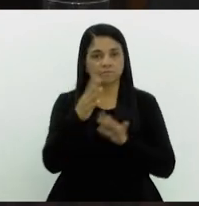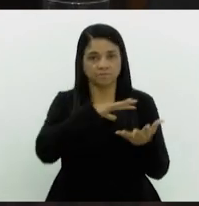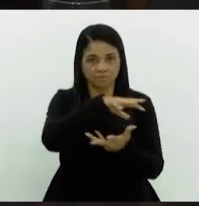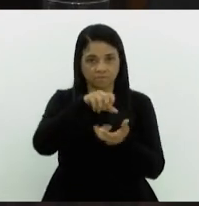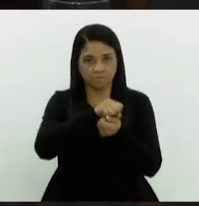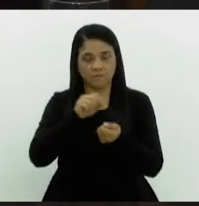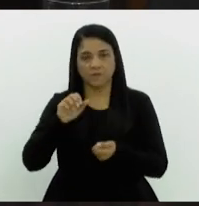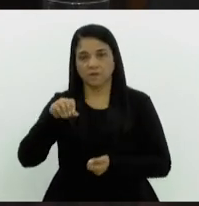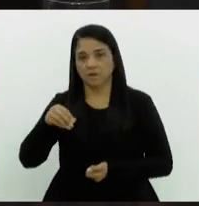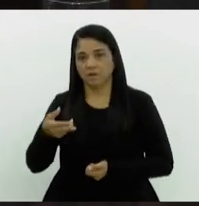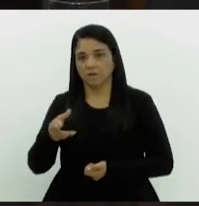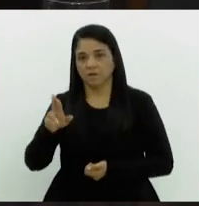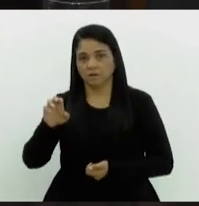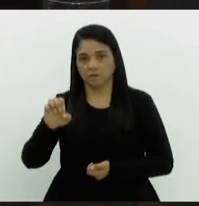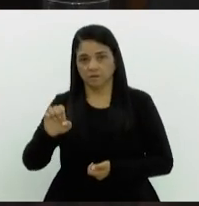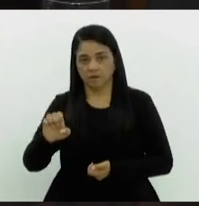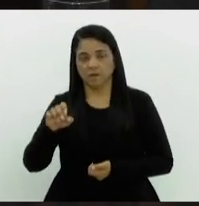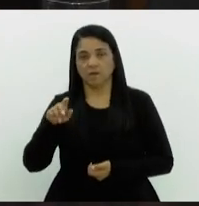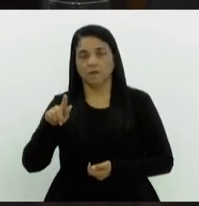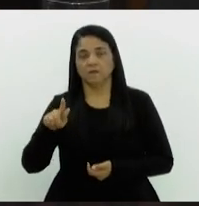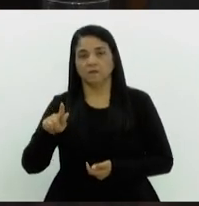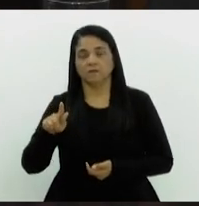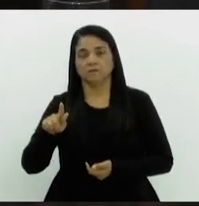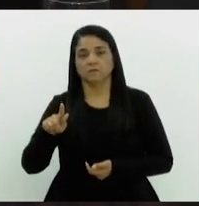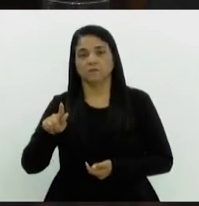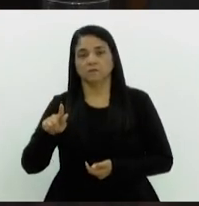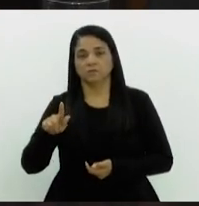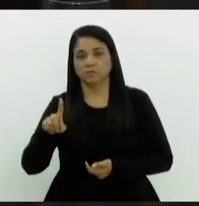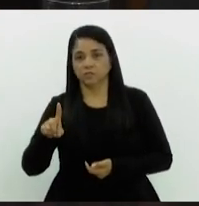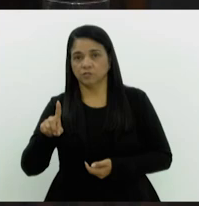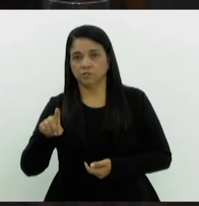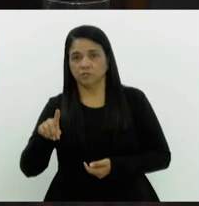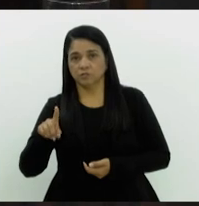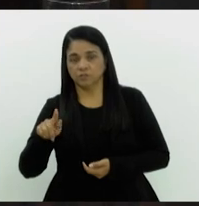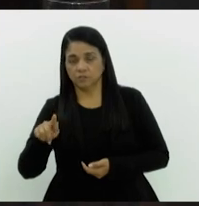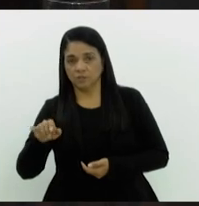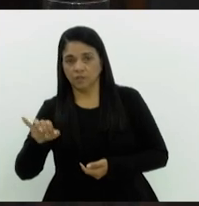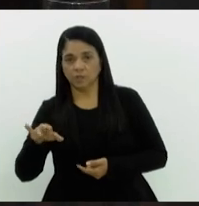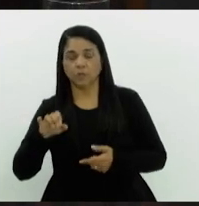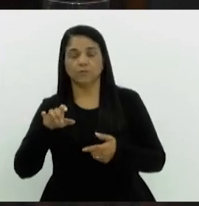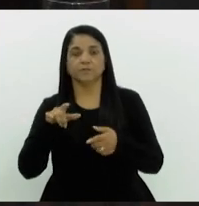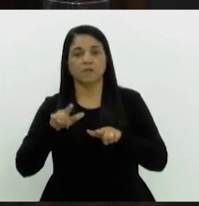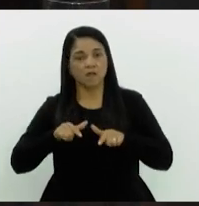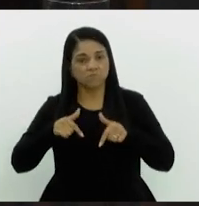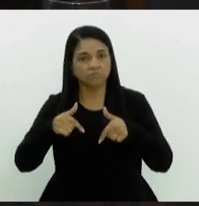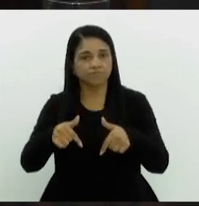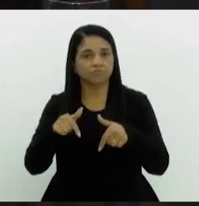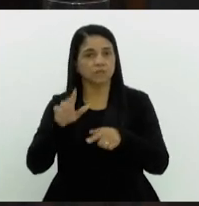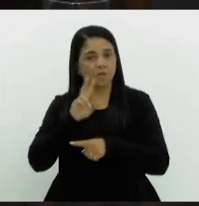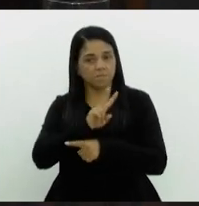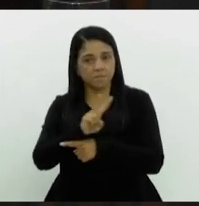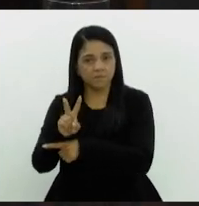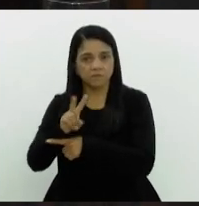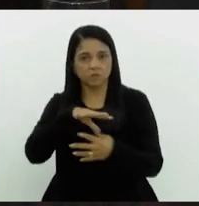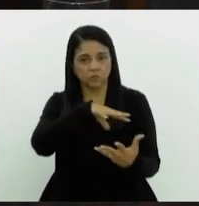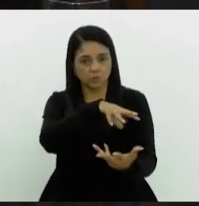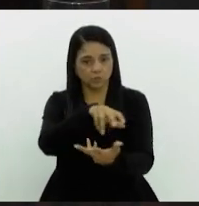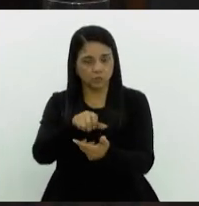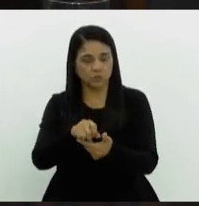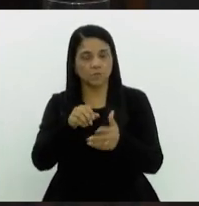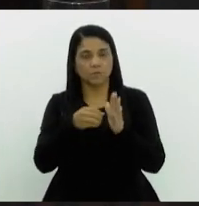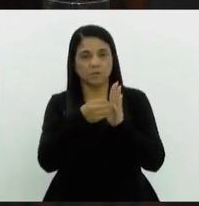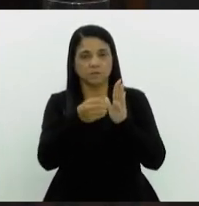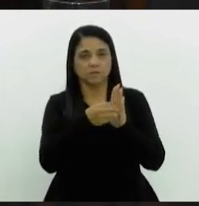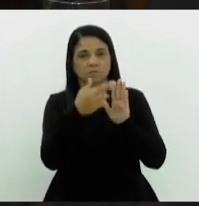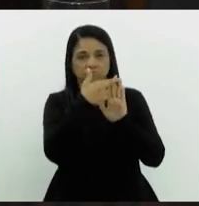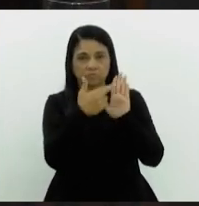sua trajetória profissional e sua dedicação ao jornalismo ambiental em prol da preservação do planeta. Parecer da Comissão de Normas